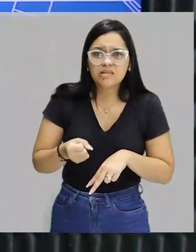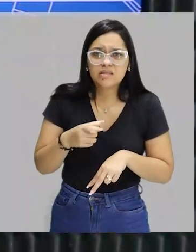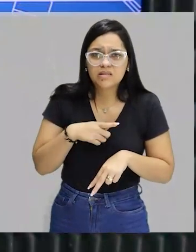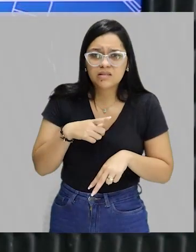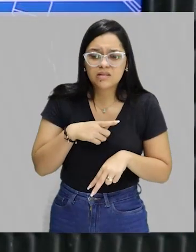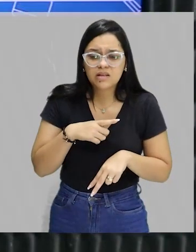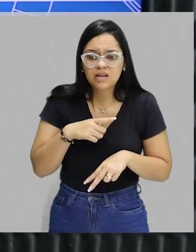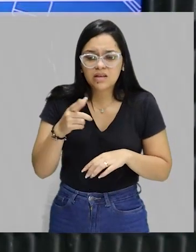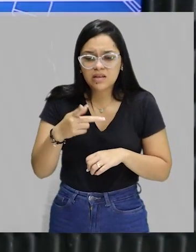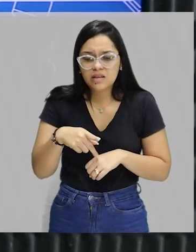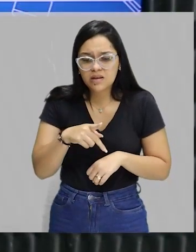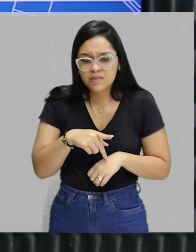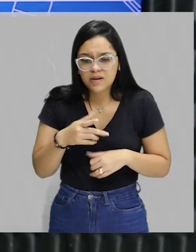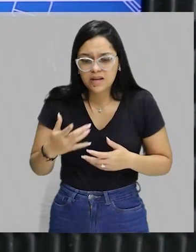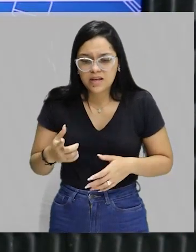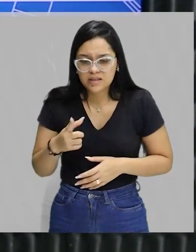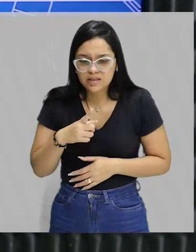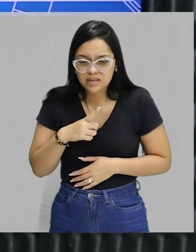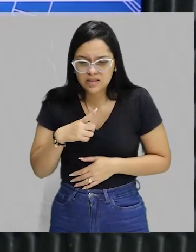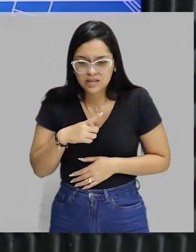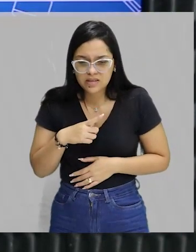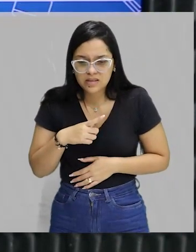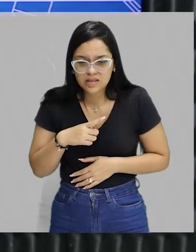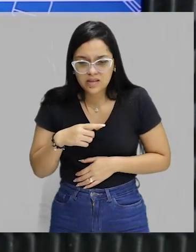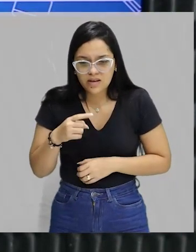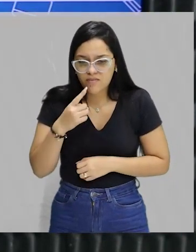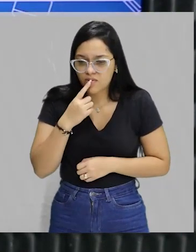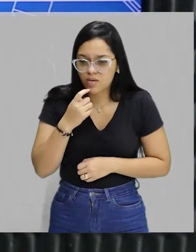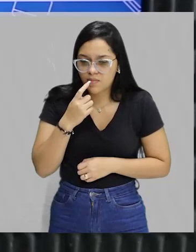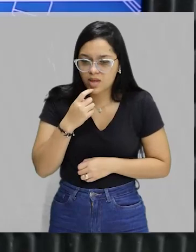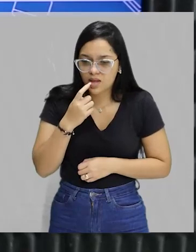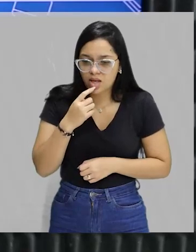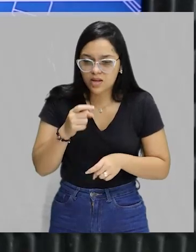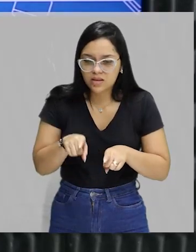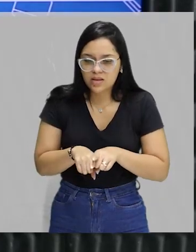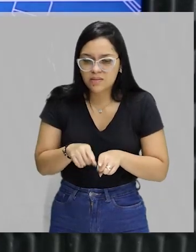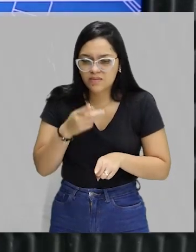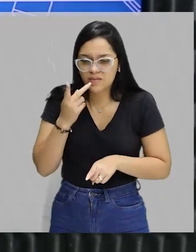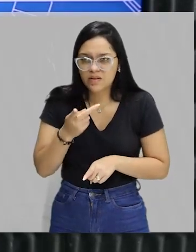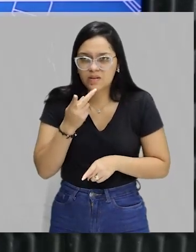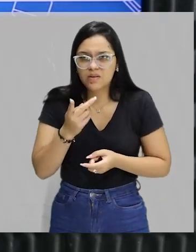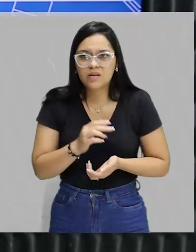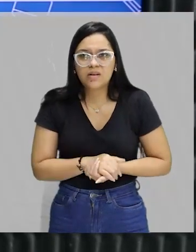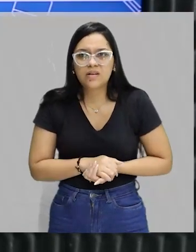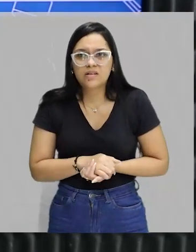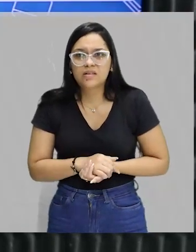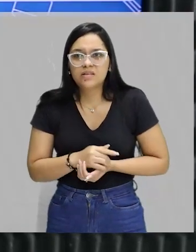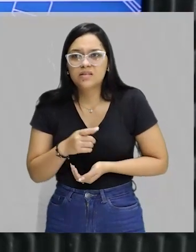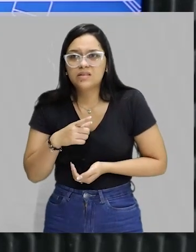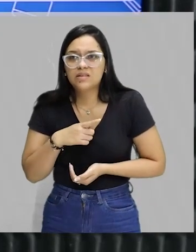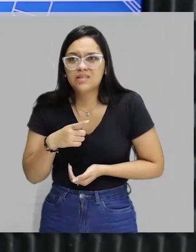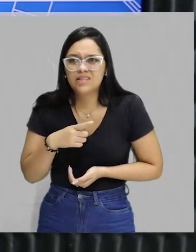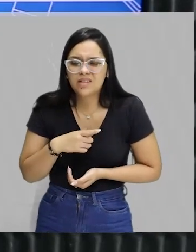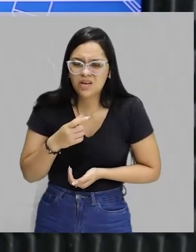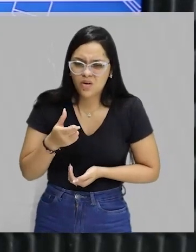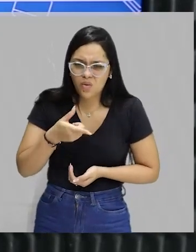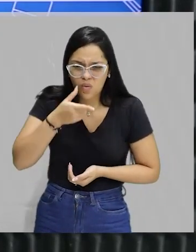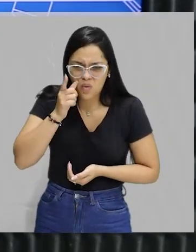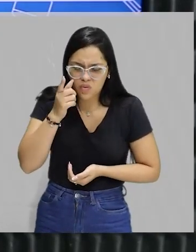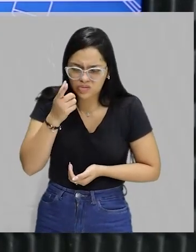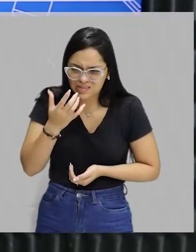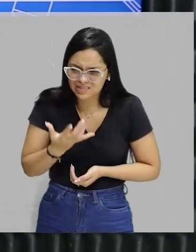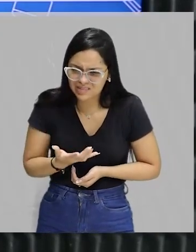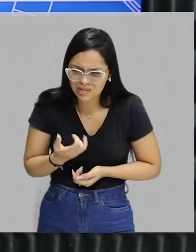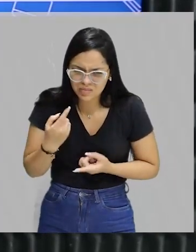na praça, em frente à Praça Vermelha de Moscou, e aí alguém disse para os meninos, tiveram uma crise ontem dos alunos do ensino